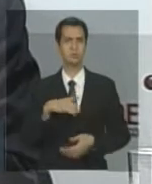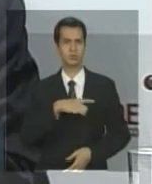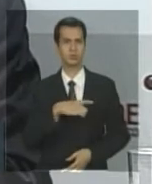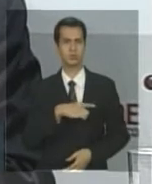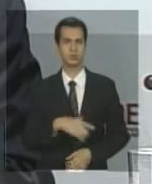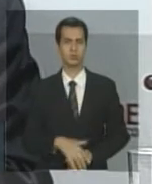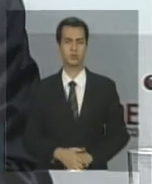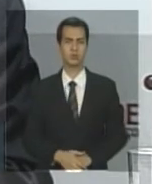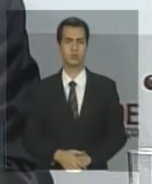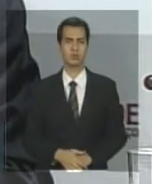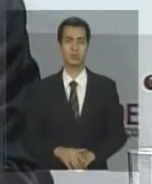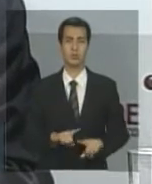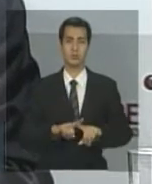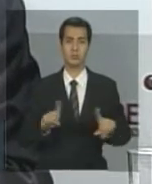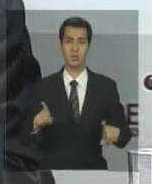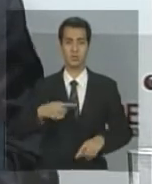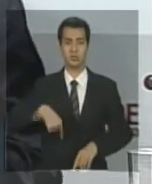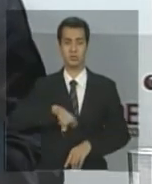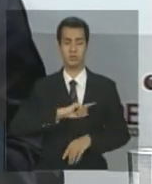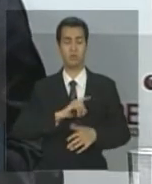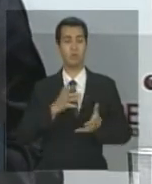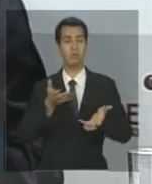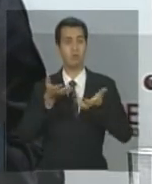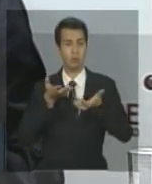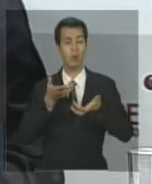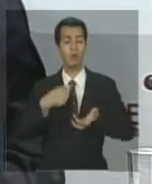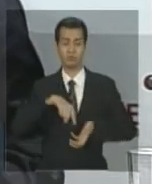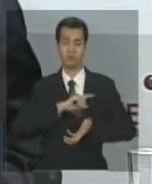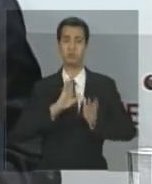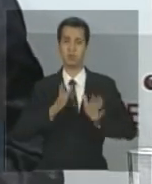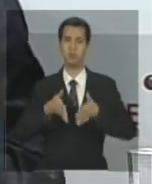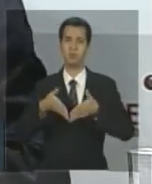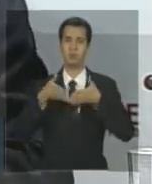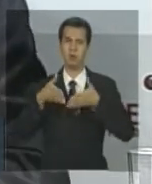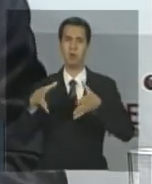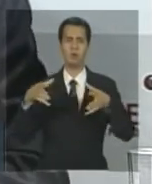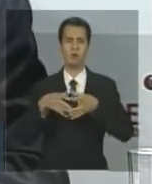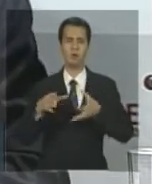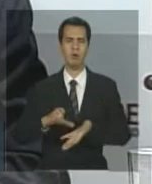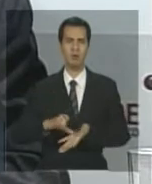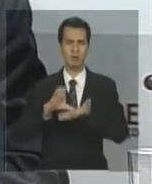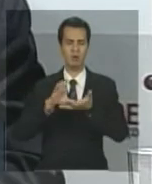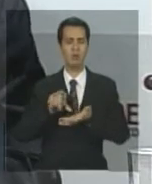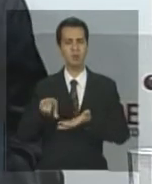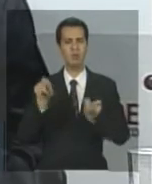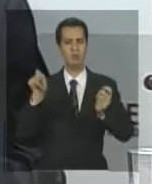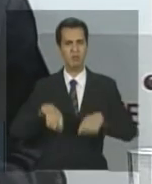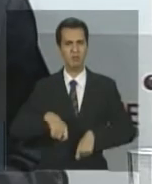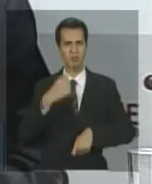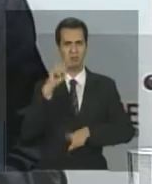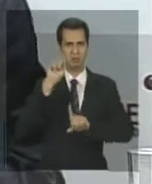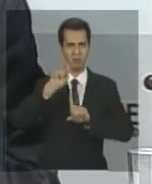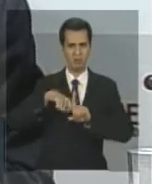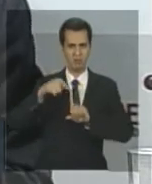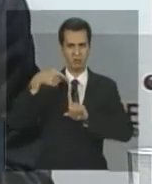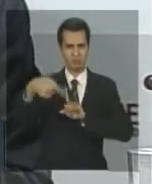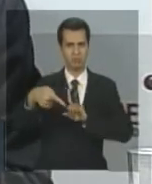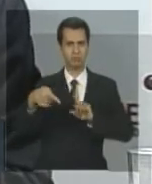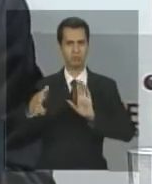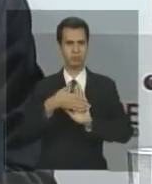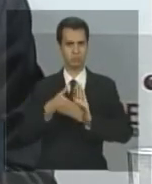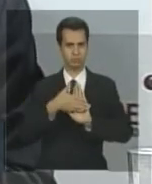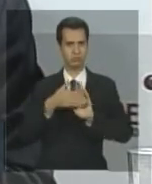e esse foi um pedido também para o comitê, para que no prazo de 30 dias a gente tenha essa nova proposta, já que a gente possa fazer essa